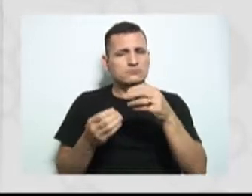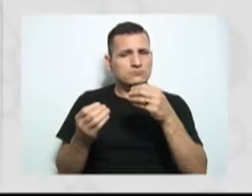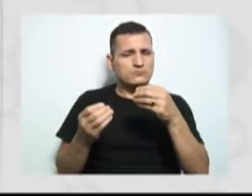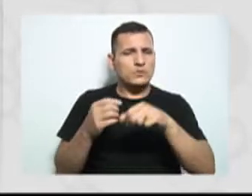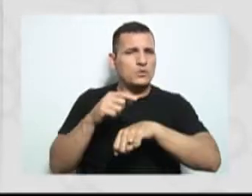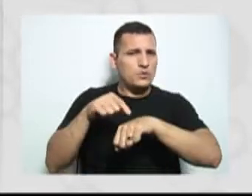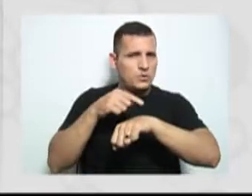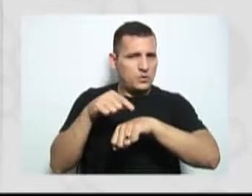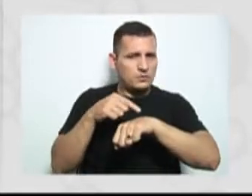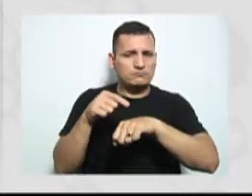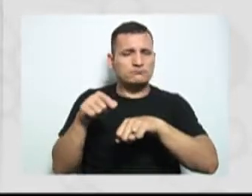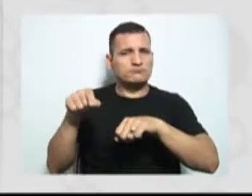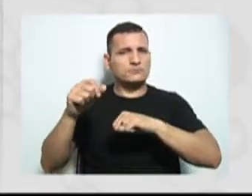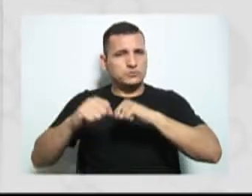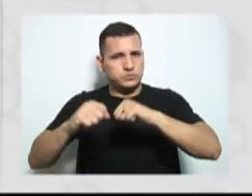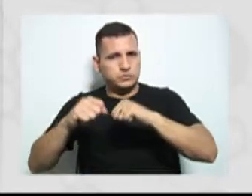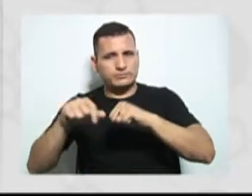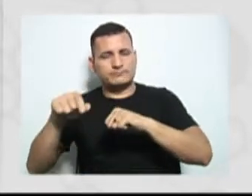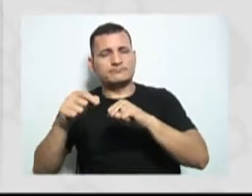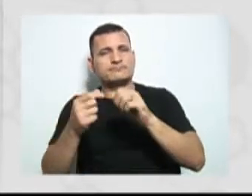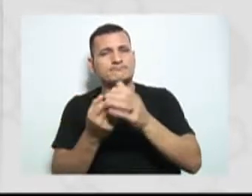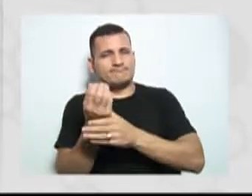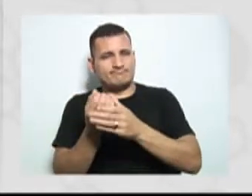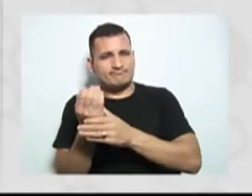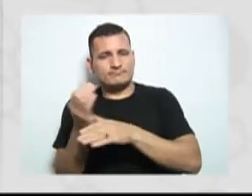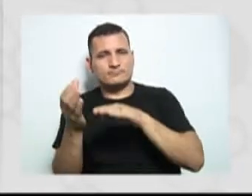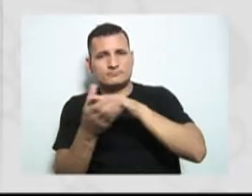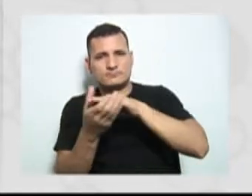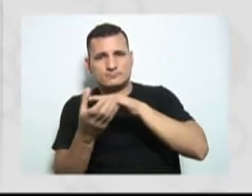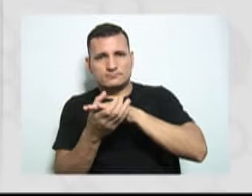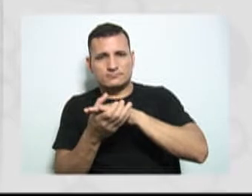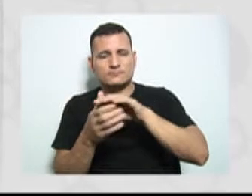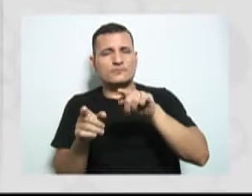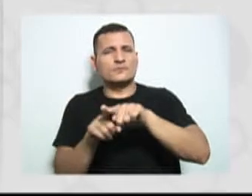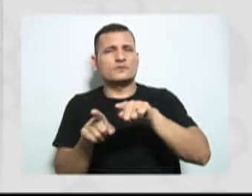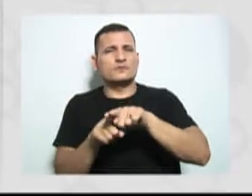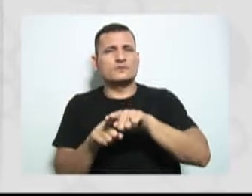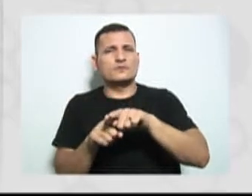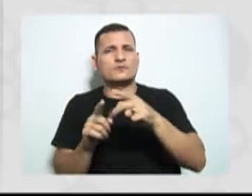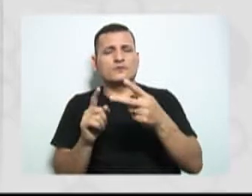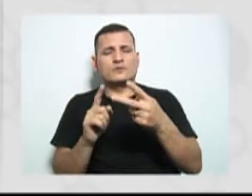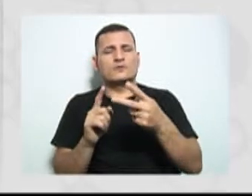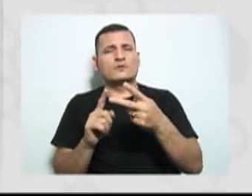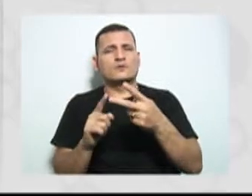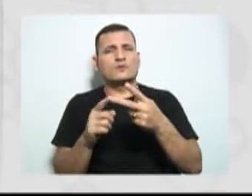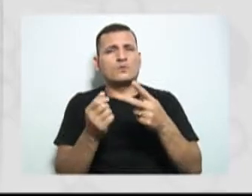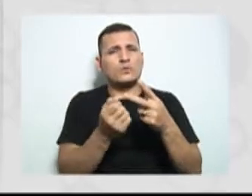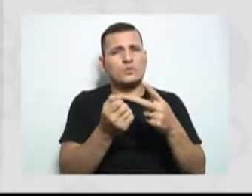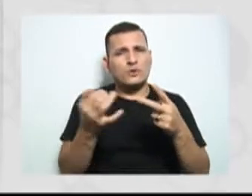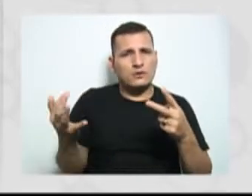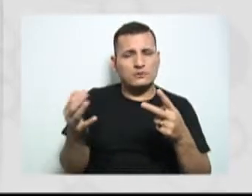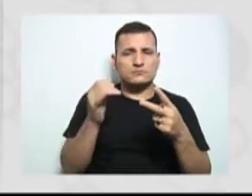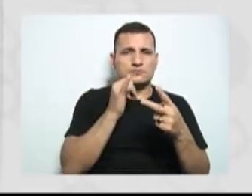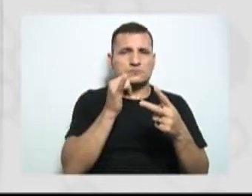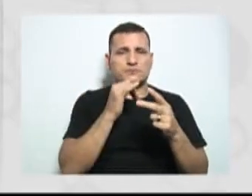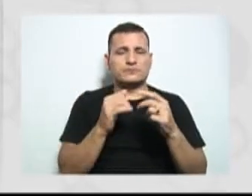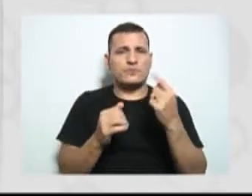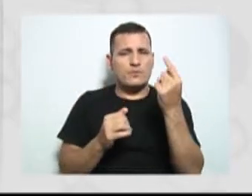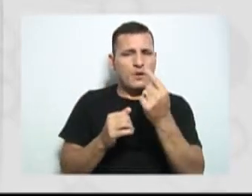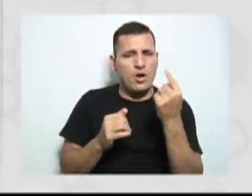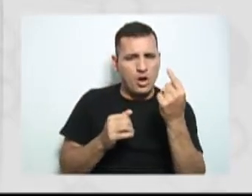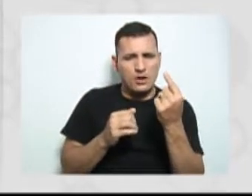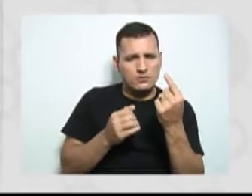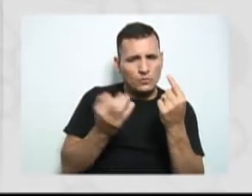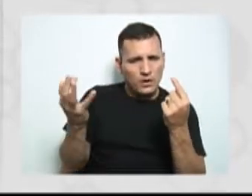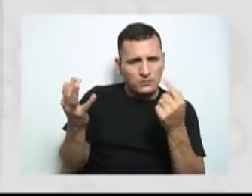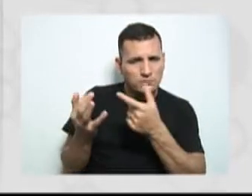horas máquinas que ela gastou para produzir aquele sapato e a quantidade produzida naquela hora que eu coloquei, vamos dizer, em uma hora.